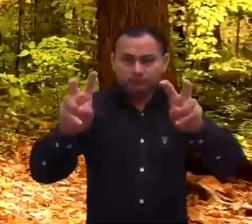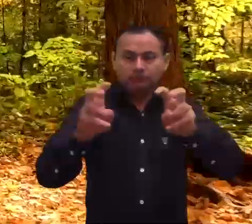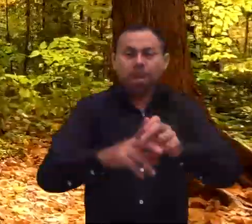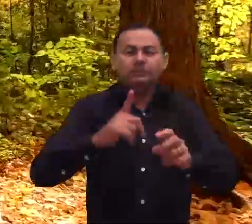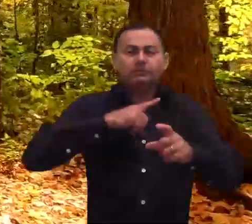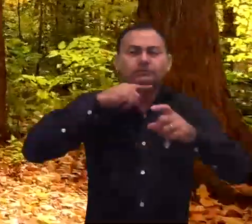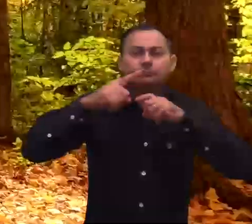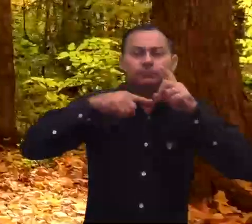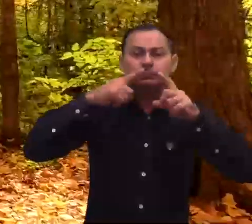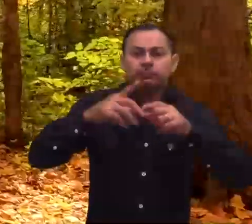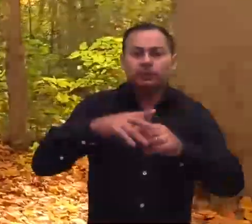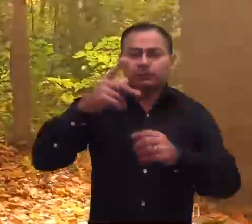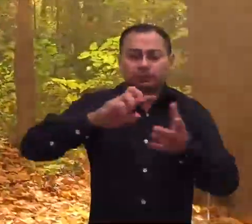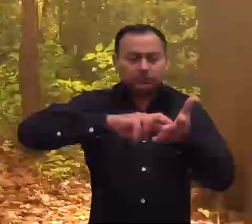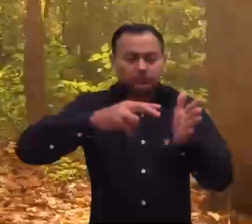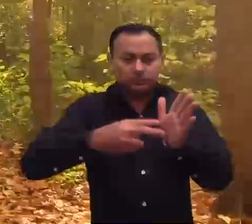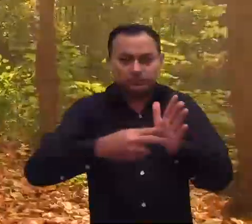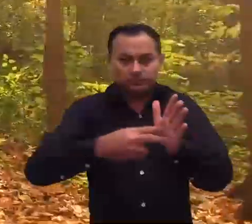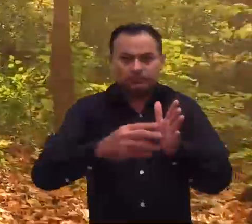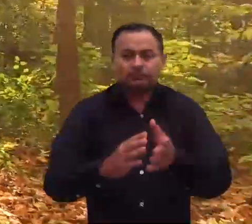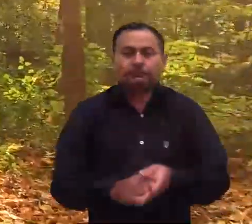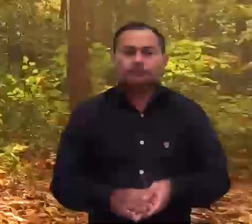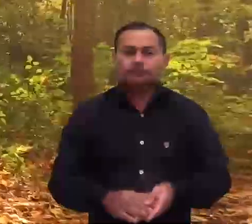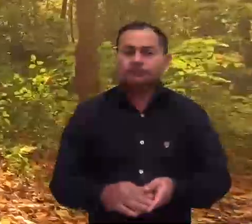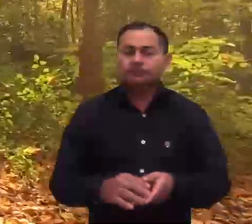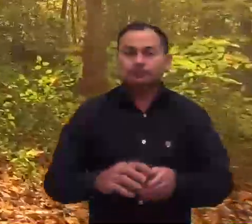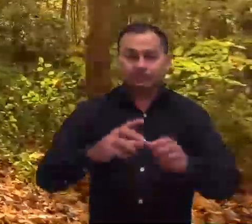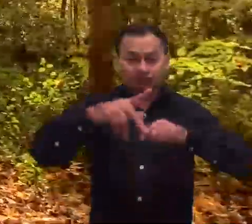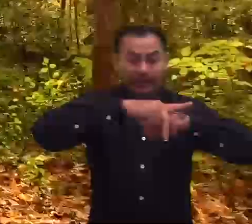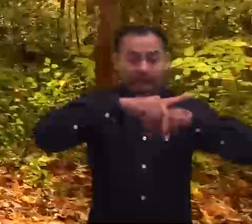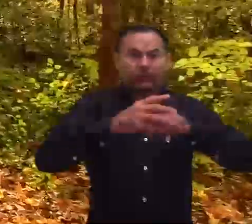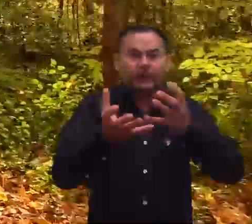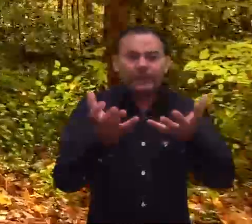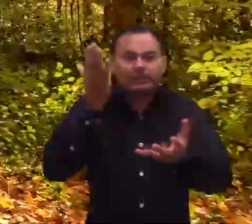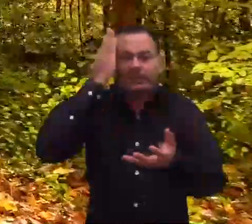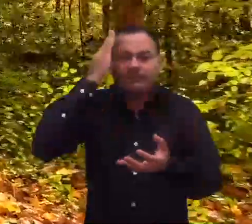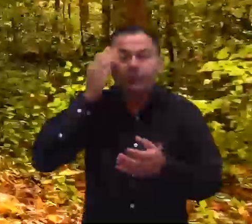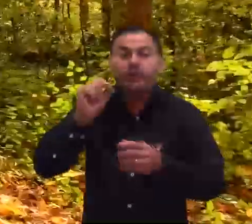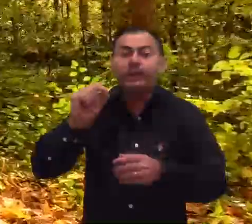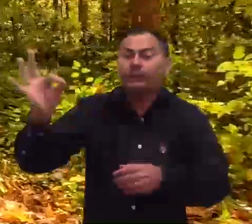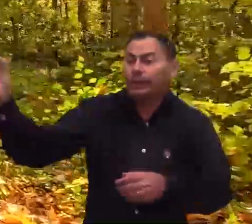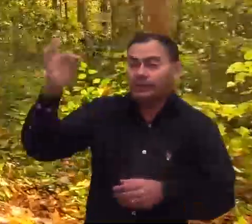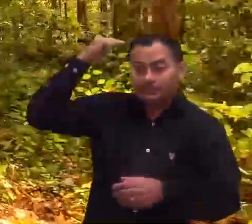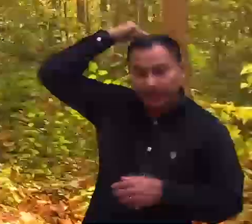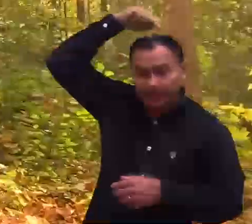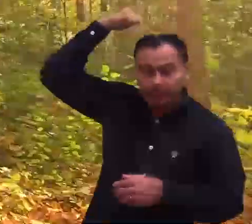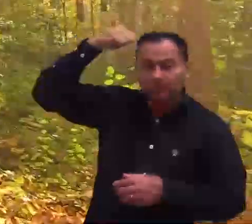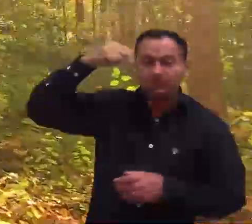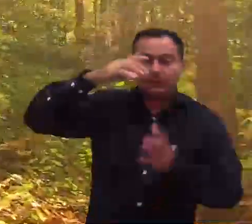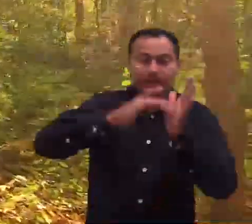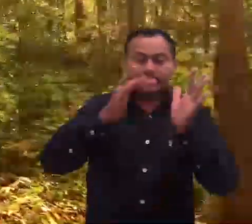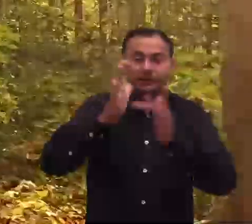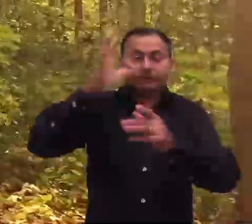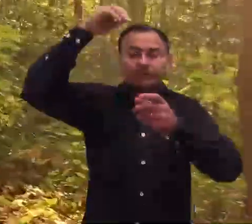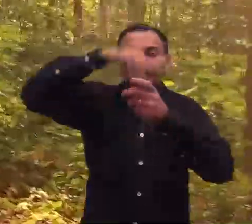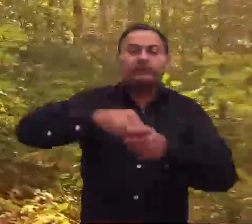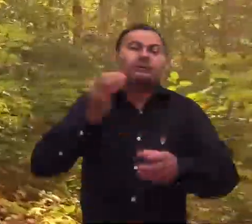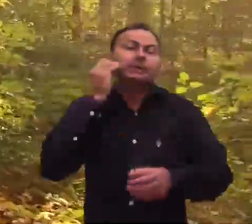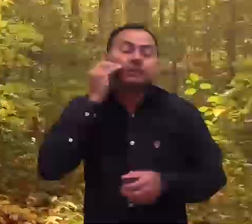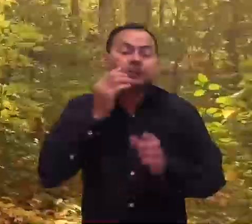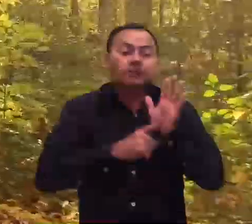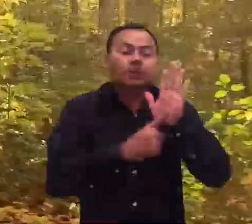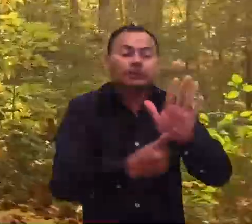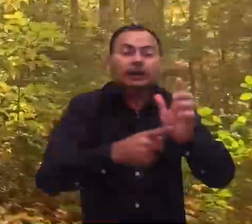escrever sobre o assunto, tinha dúvidas quanto ao seu significado. Ele queria saber o que o Espírito de Cristo dentro dele